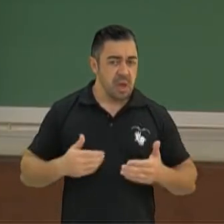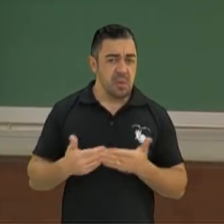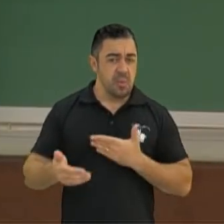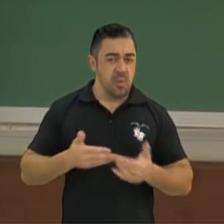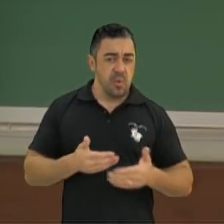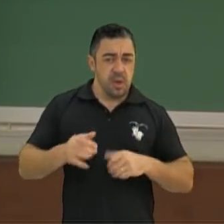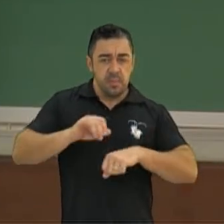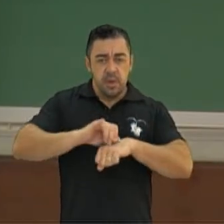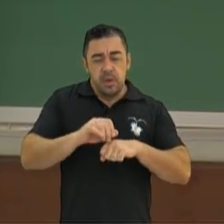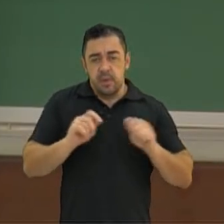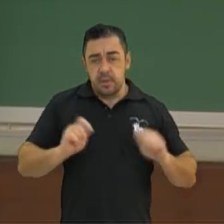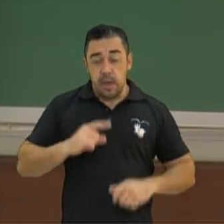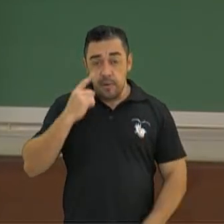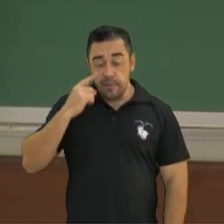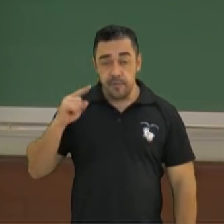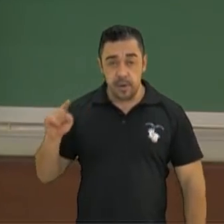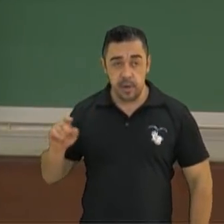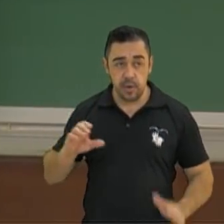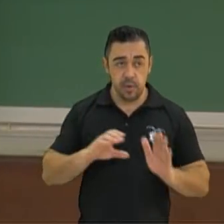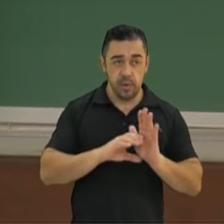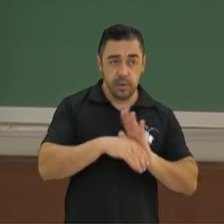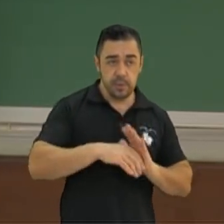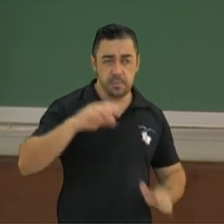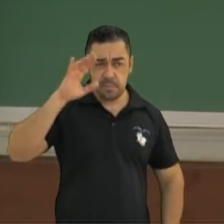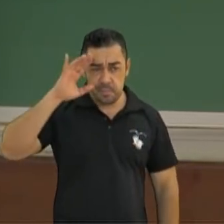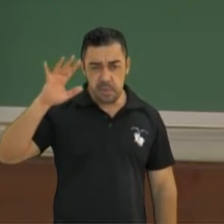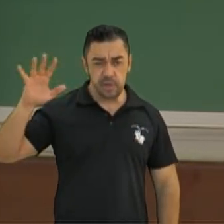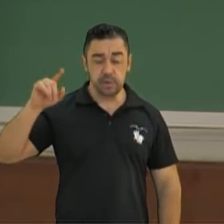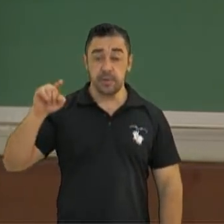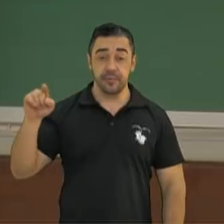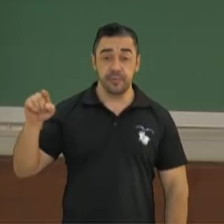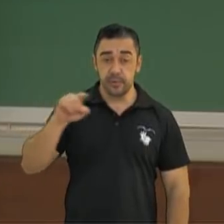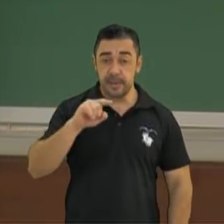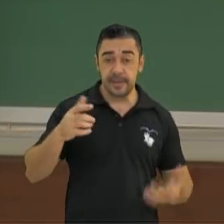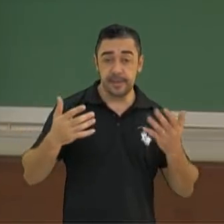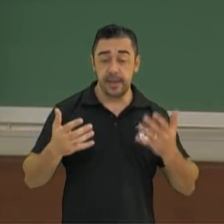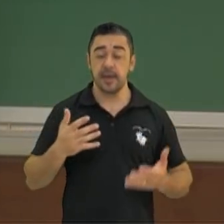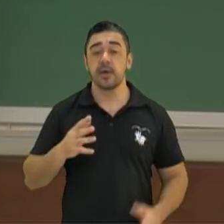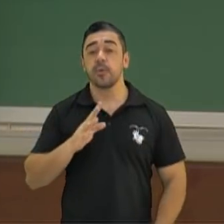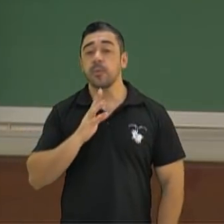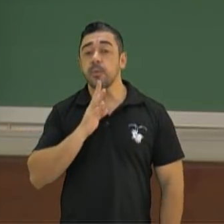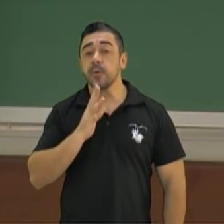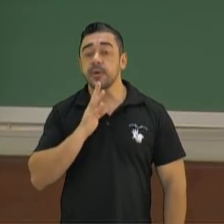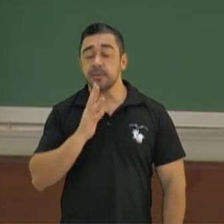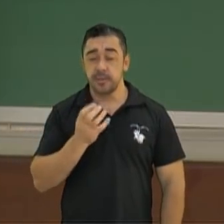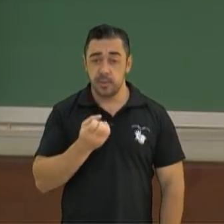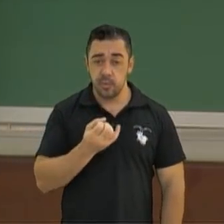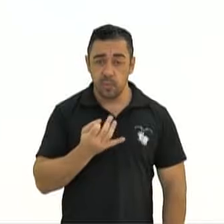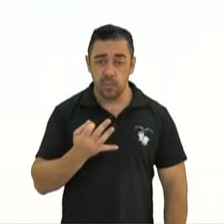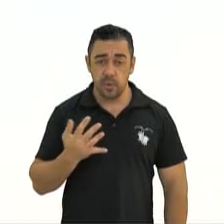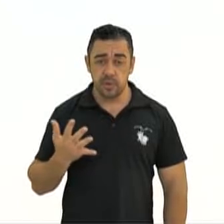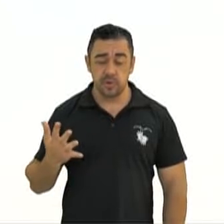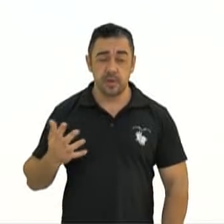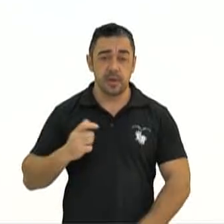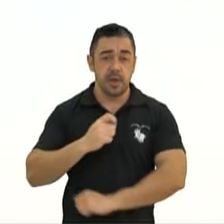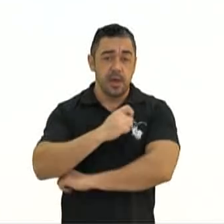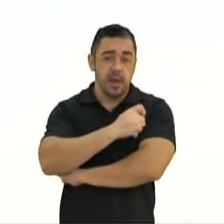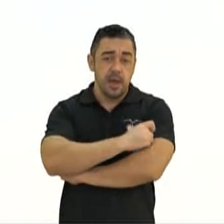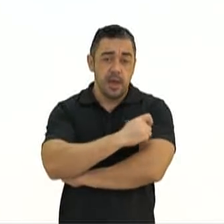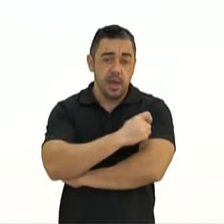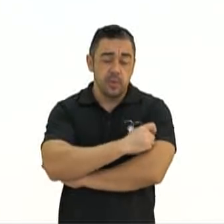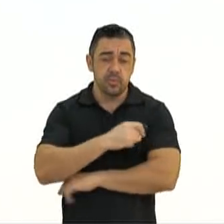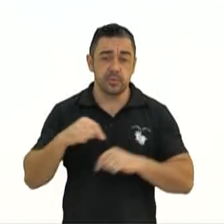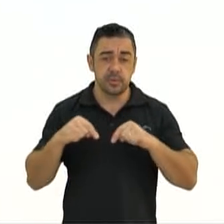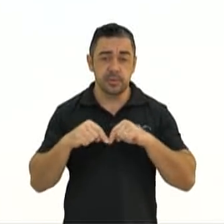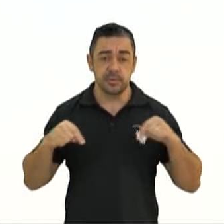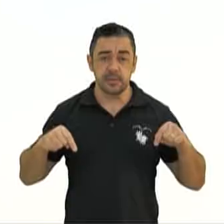lá, veja esse conceito. Suponha que você queira conhecer a quantidade de alunos de sua turma